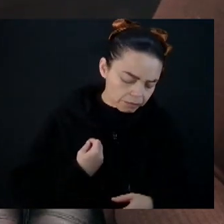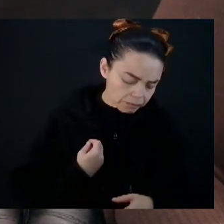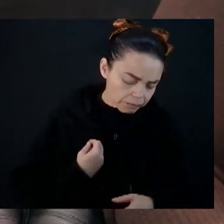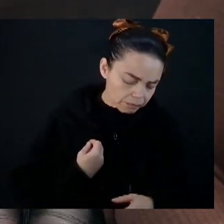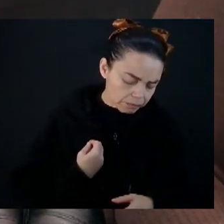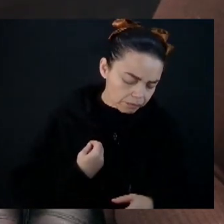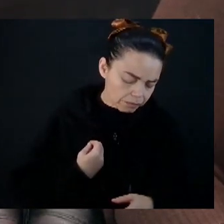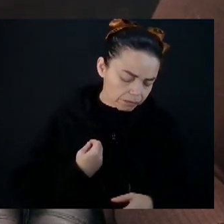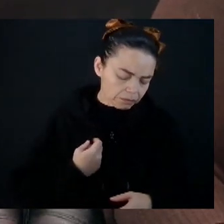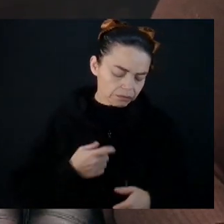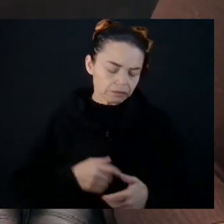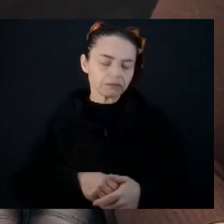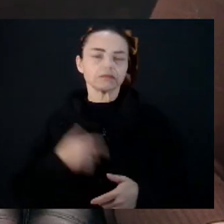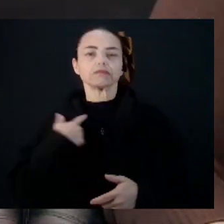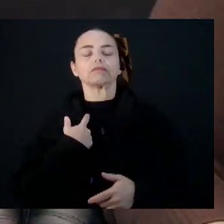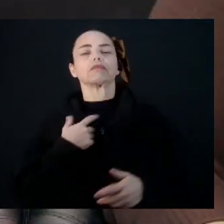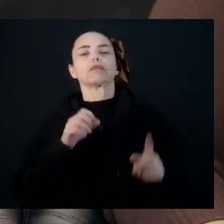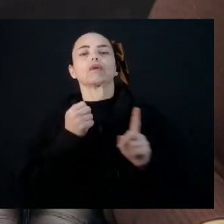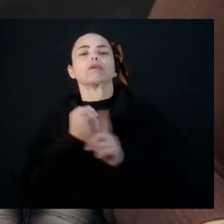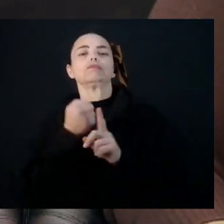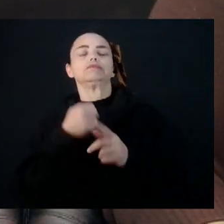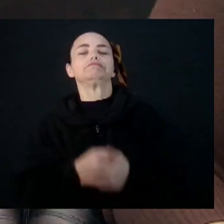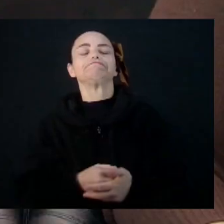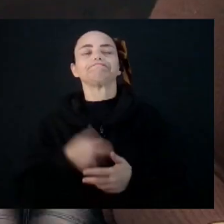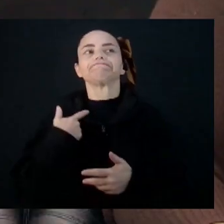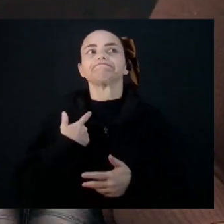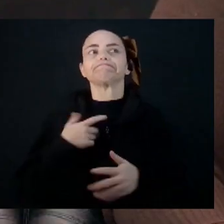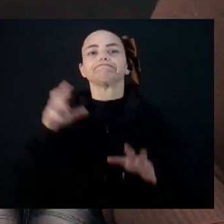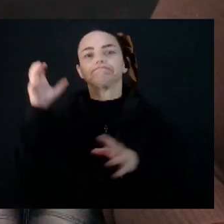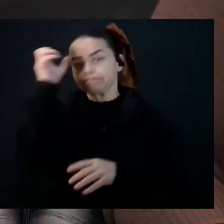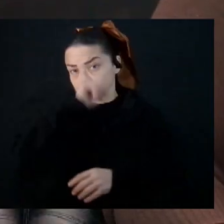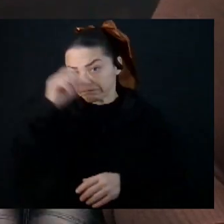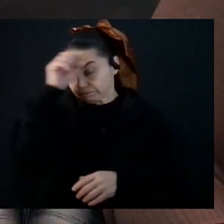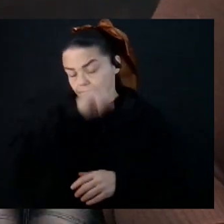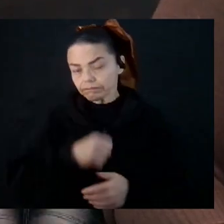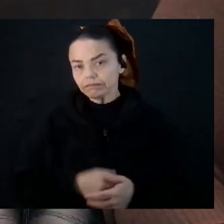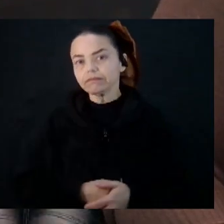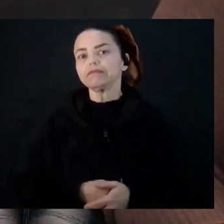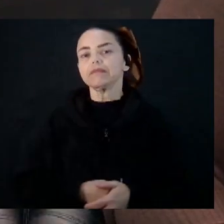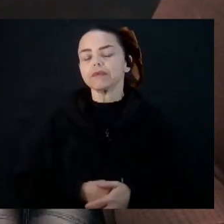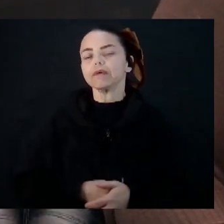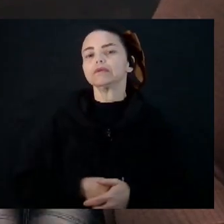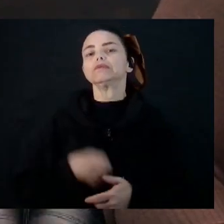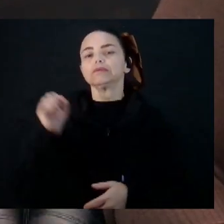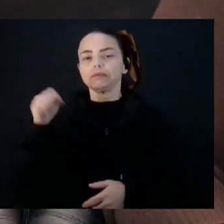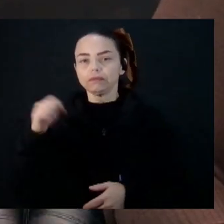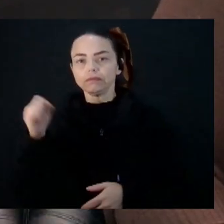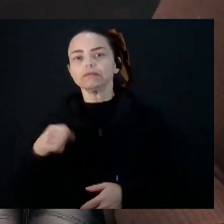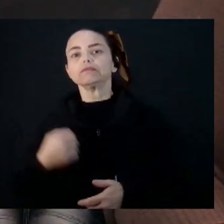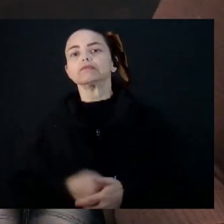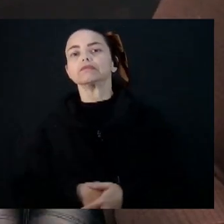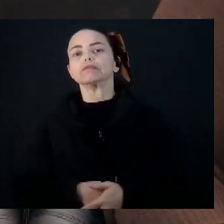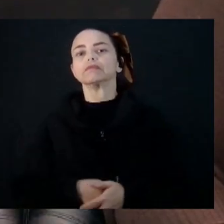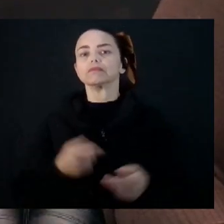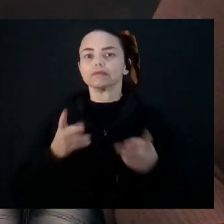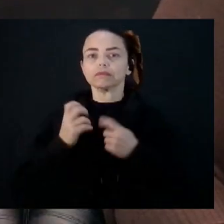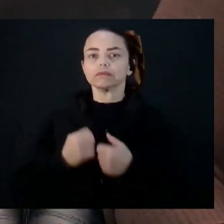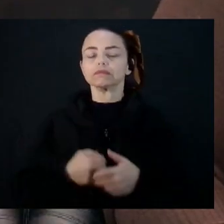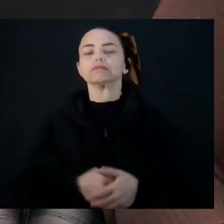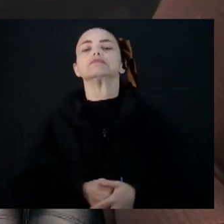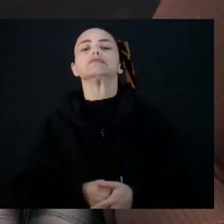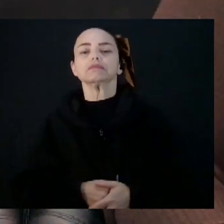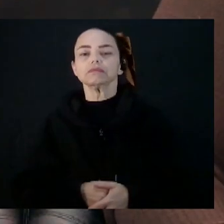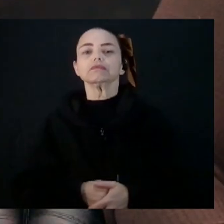impacto até nas questões acadêmicas, no aprendizado. Então, sim, precisa considerar a visão do filho, mas o